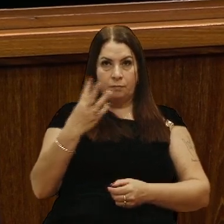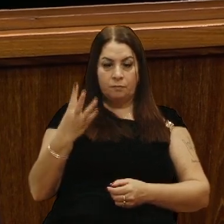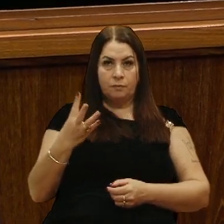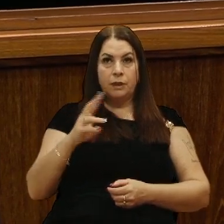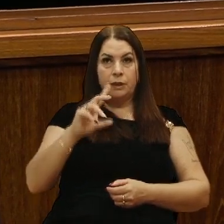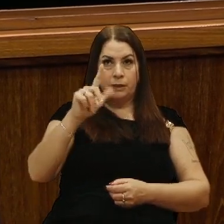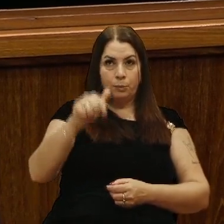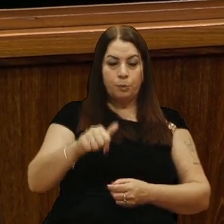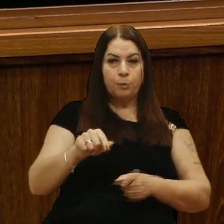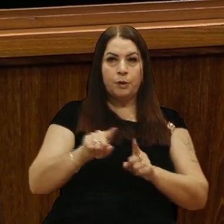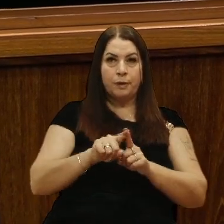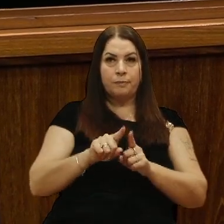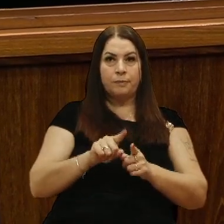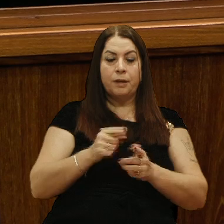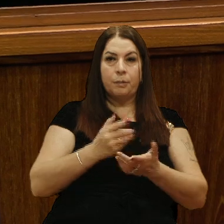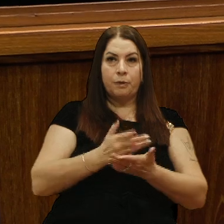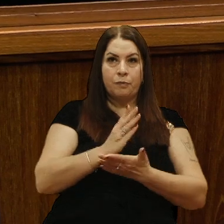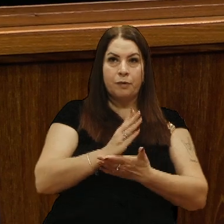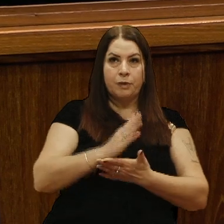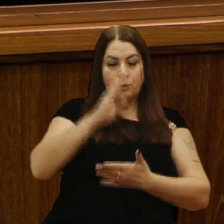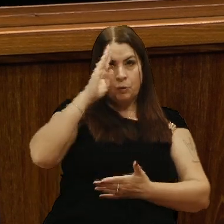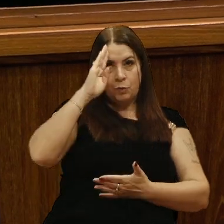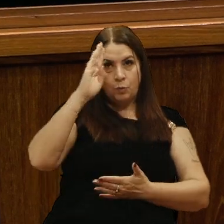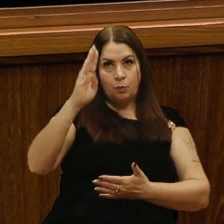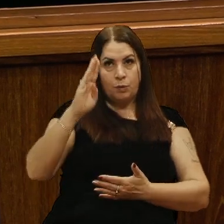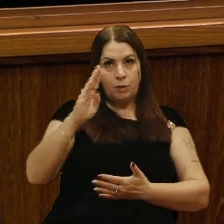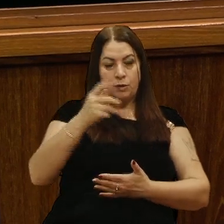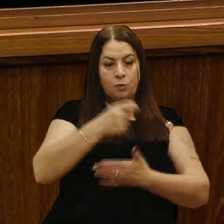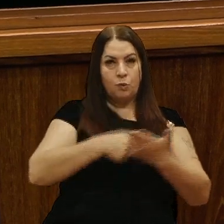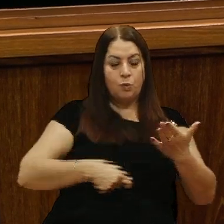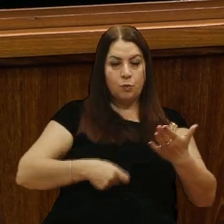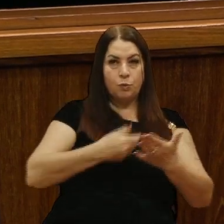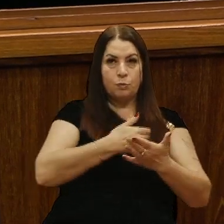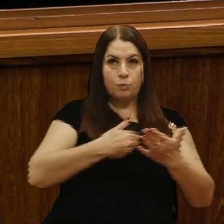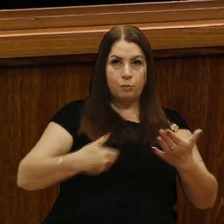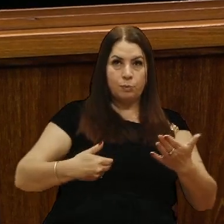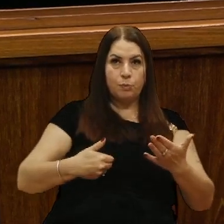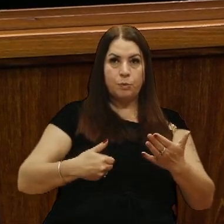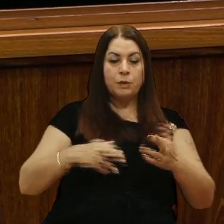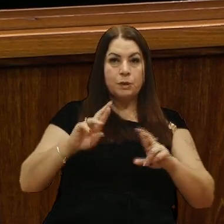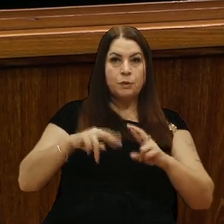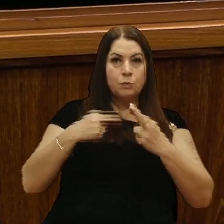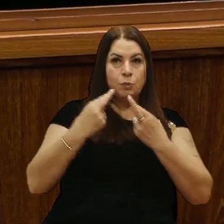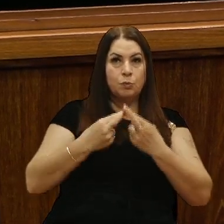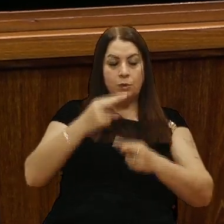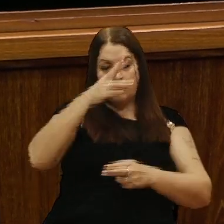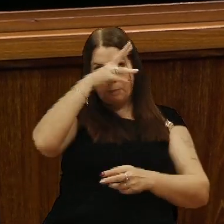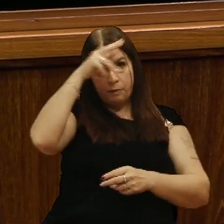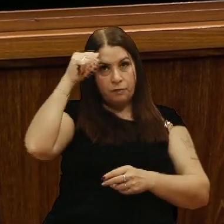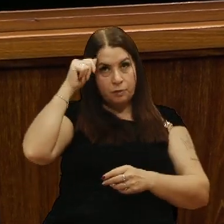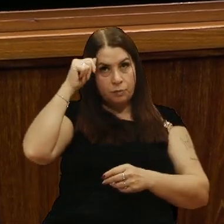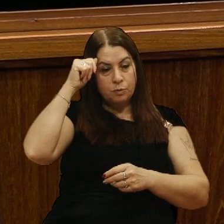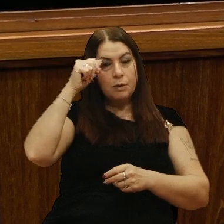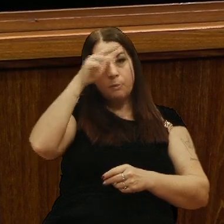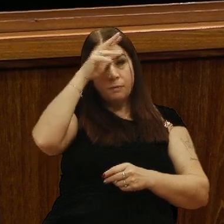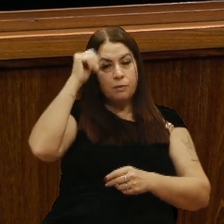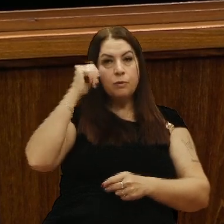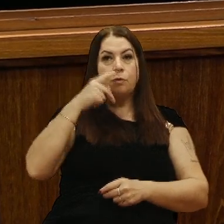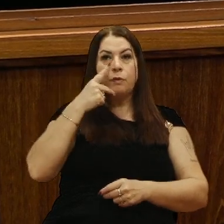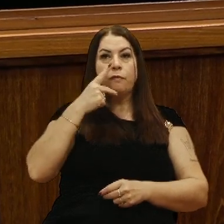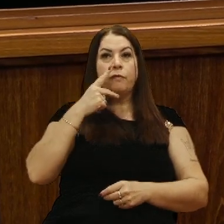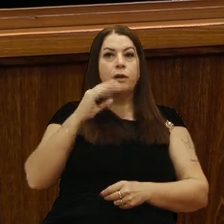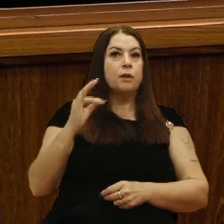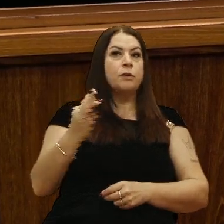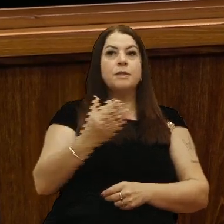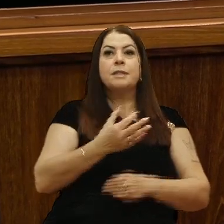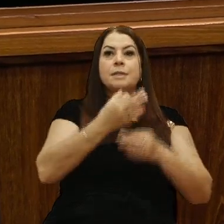logo após a aprovação dos guardas em concurso público, eles reuniram com a prefeitura e a prefeitura disse com todas